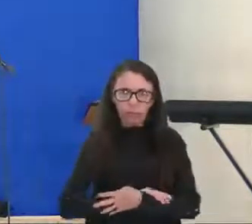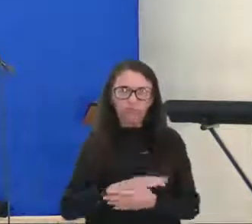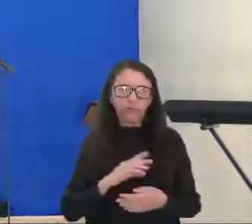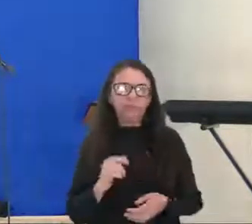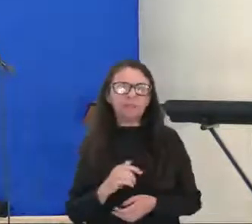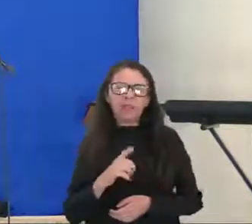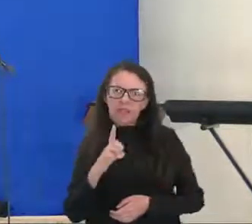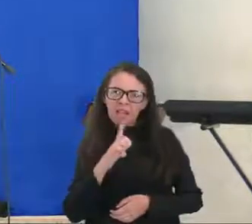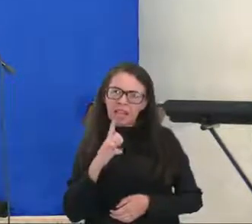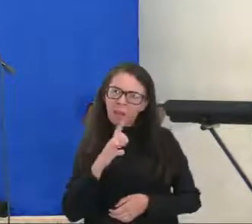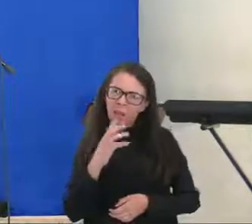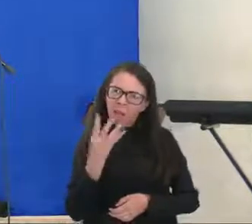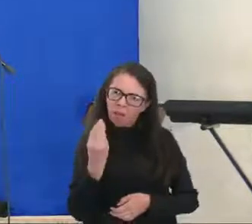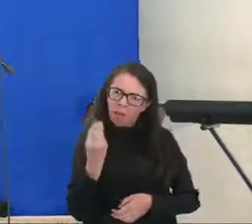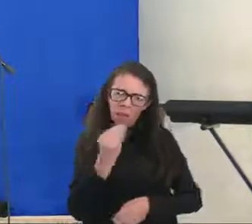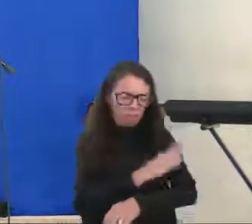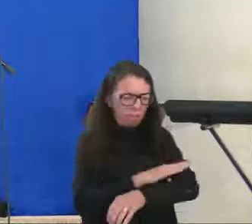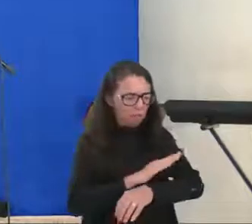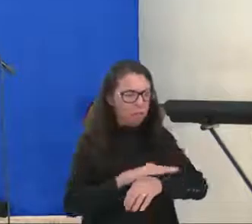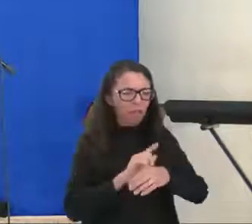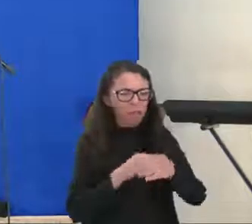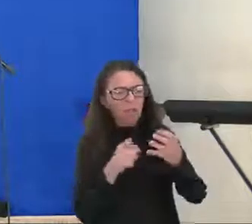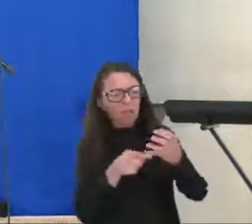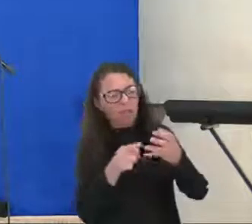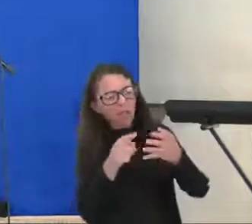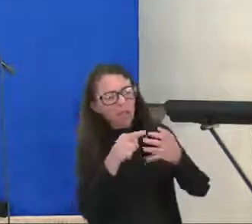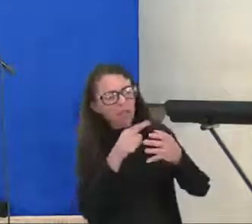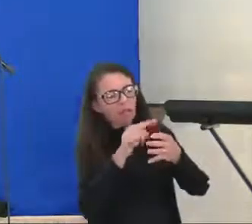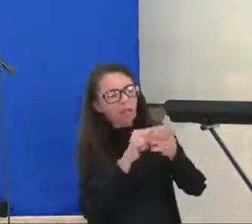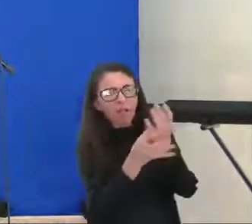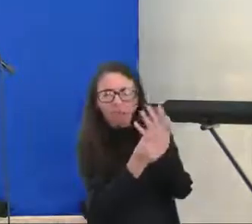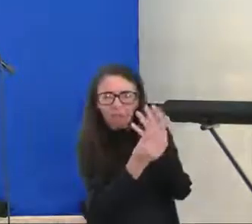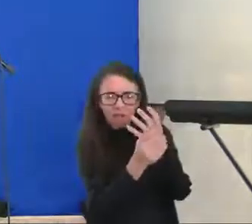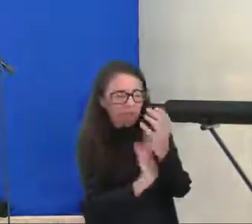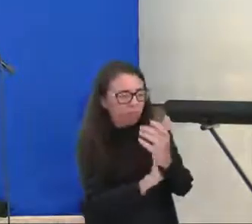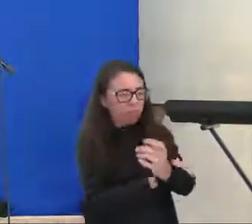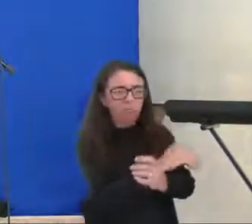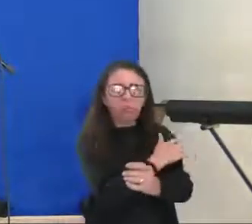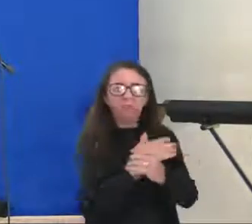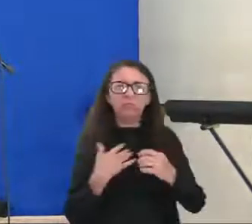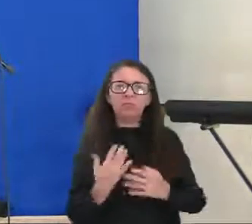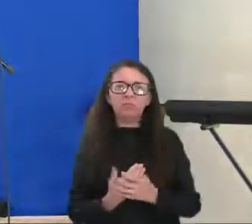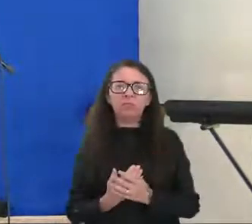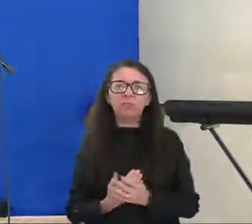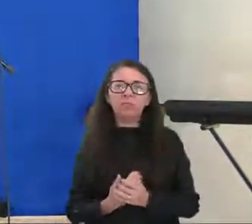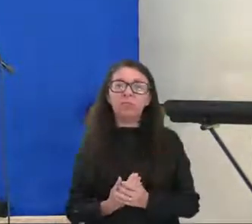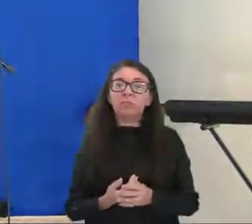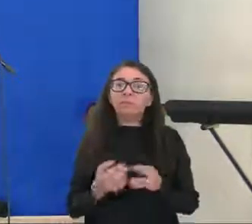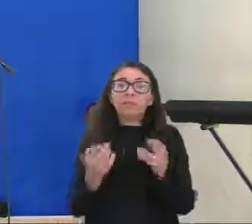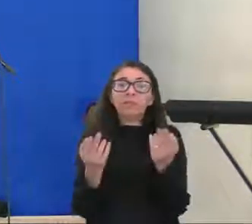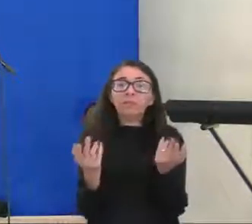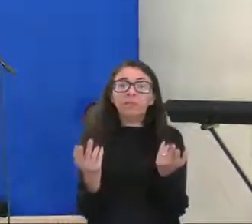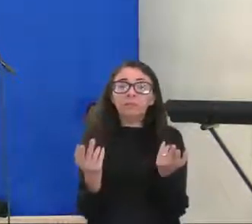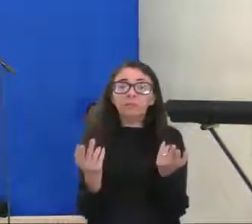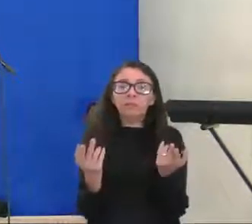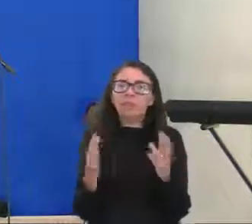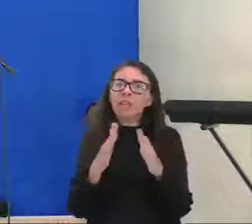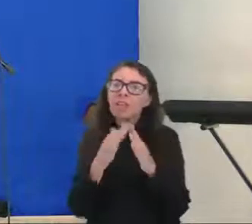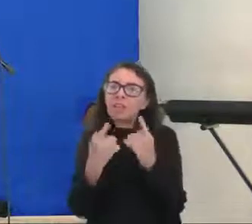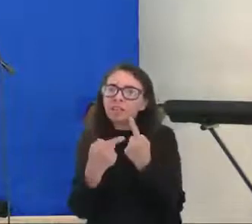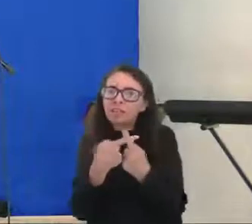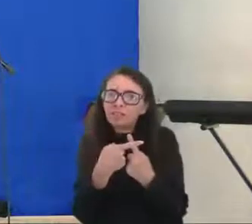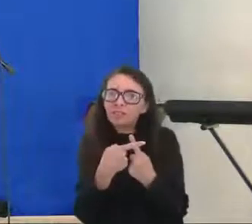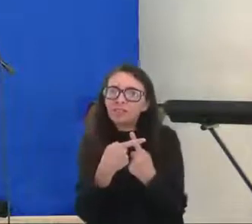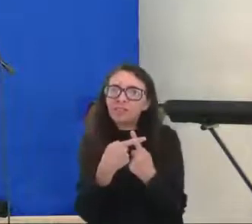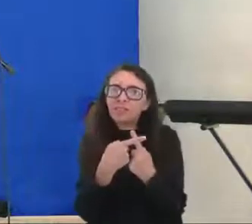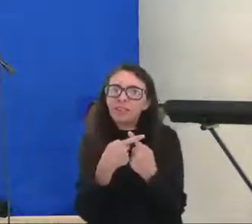E é importante isso, depois a gente vai comentar mais. Deixa eu chegar lá no outro. Então, nessa passagem aqui, Paulo elucida o